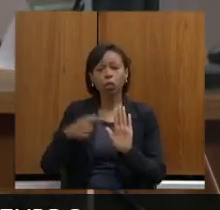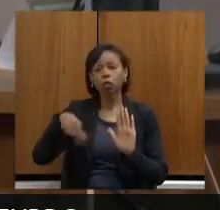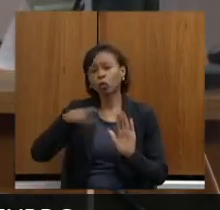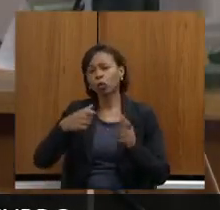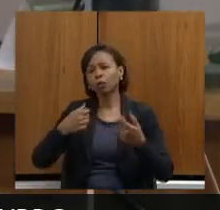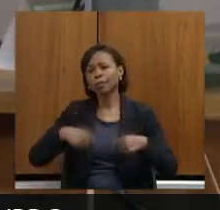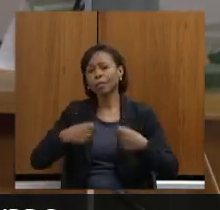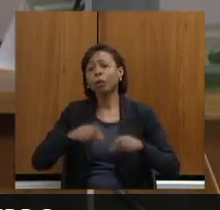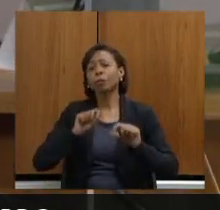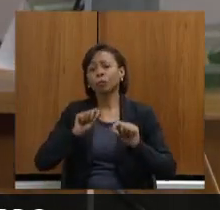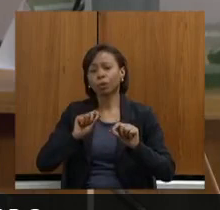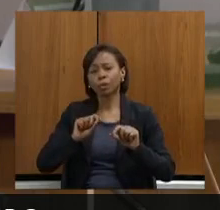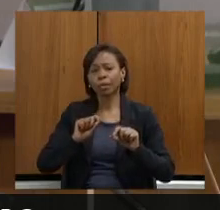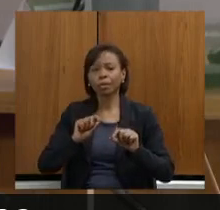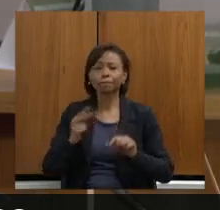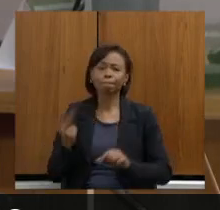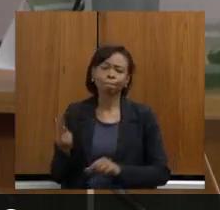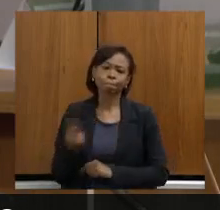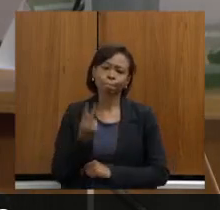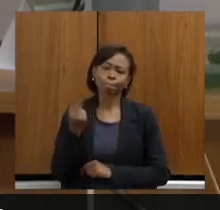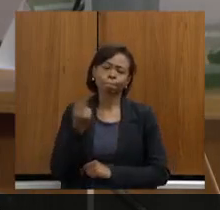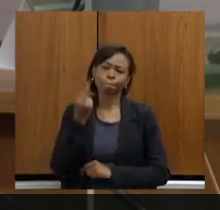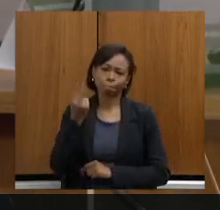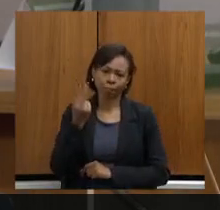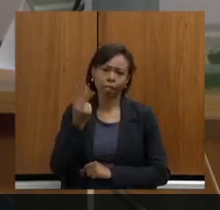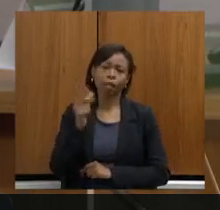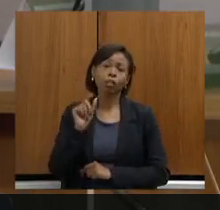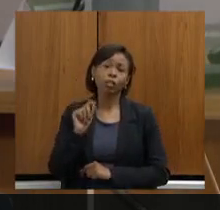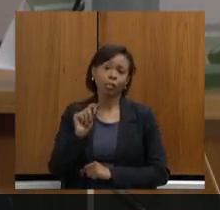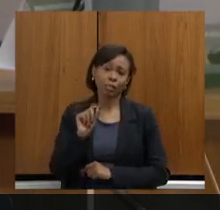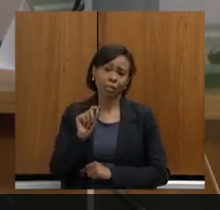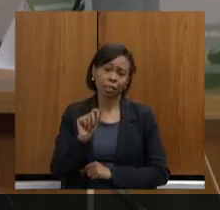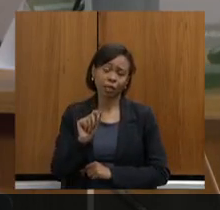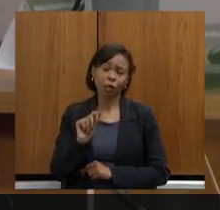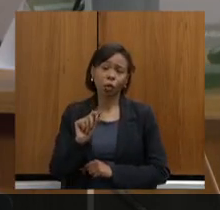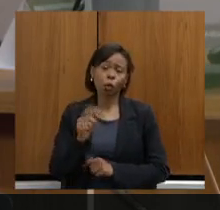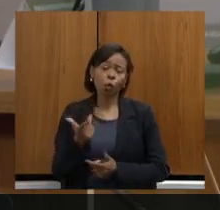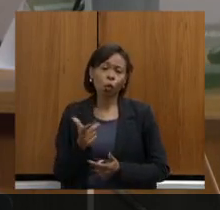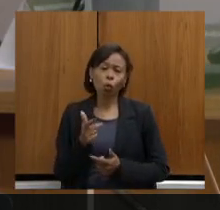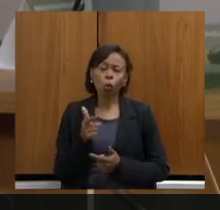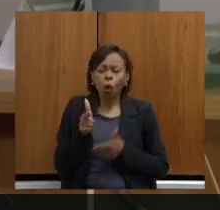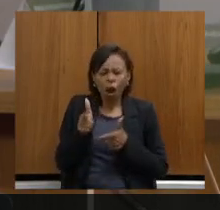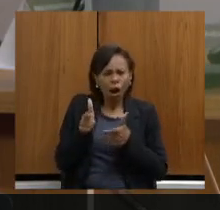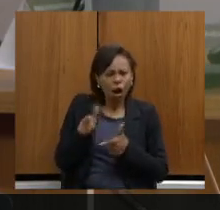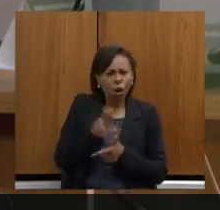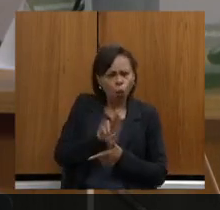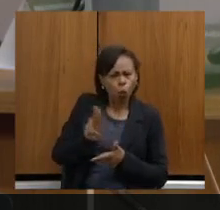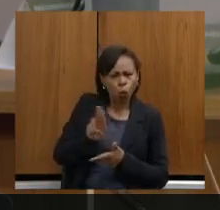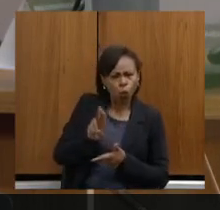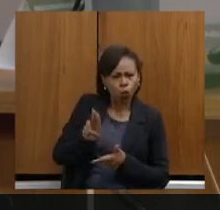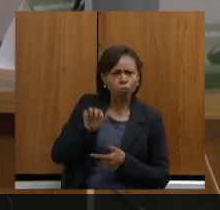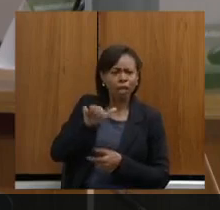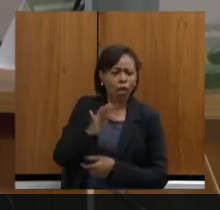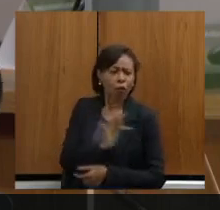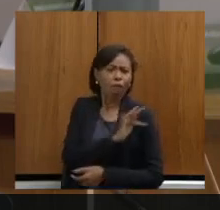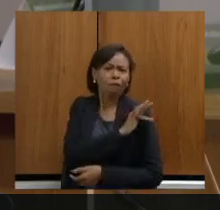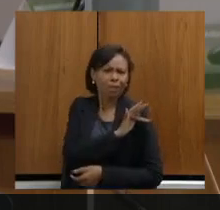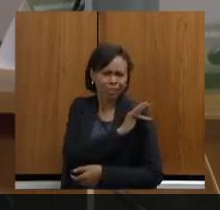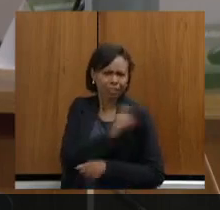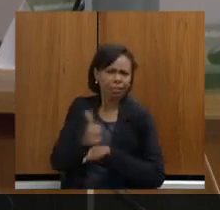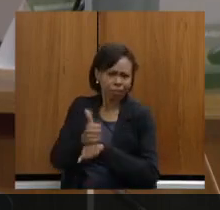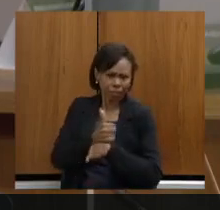a valorização é com relação a nomenclatura dos nossos fiscais agropecuários no âmbito Federal